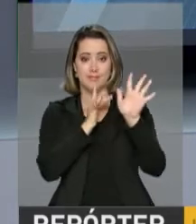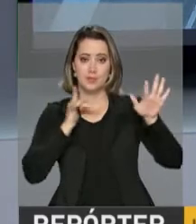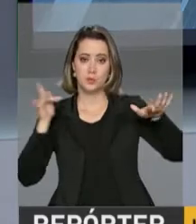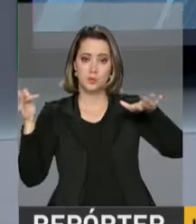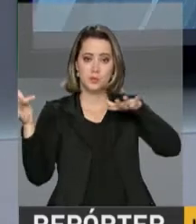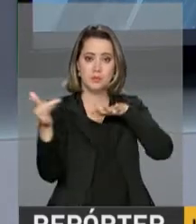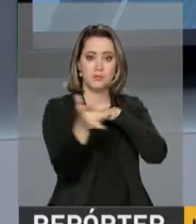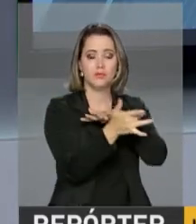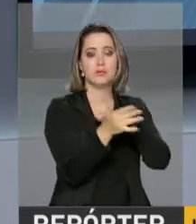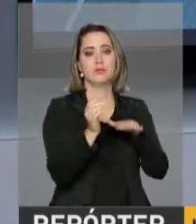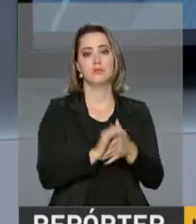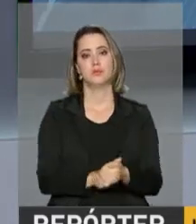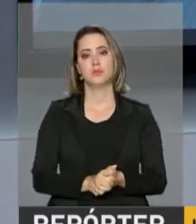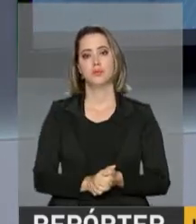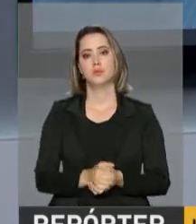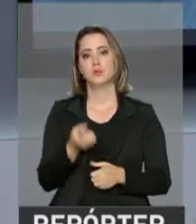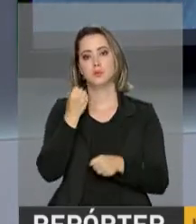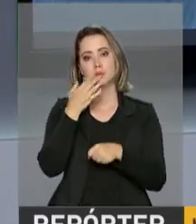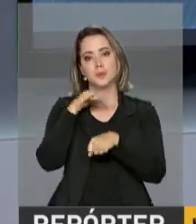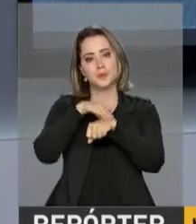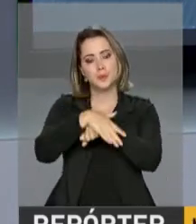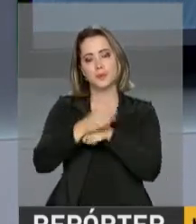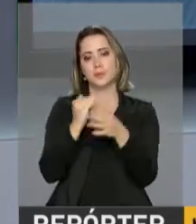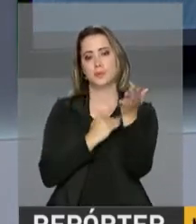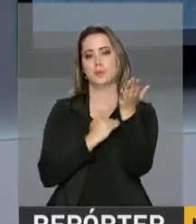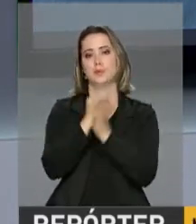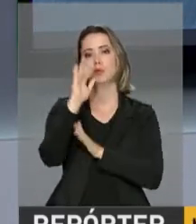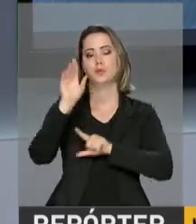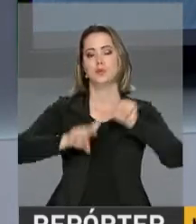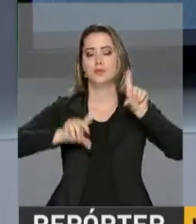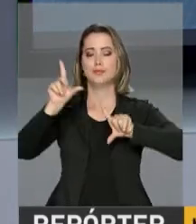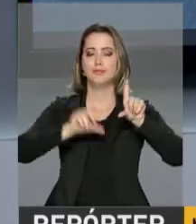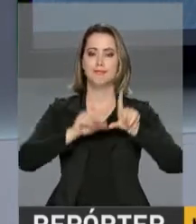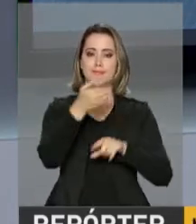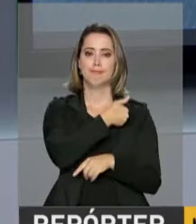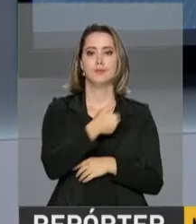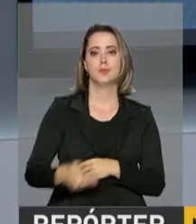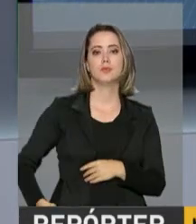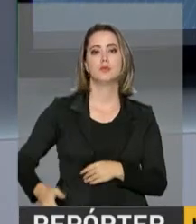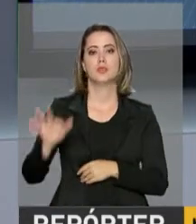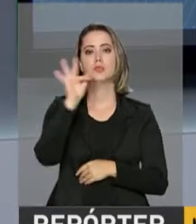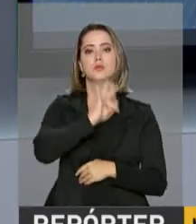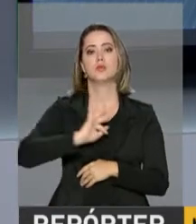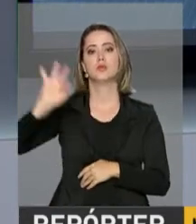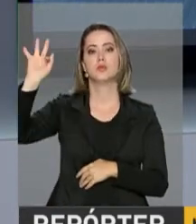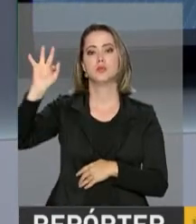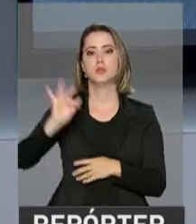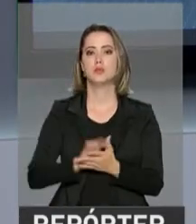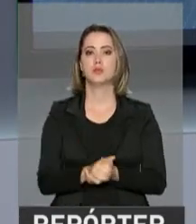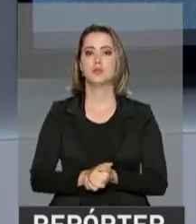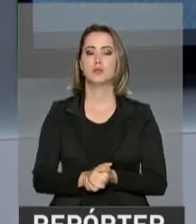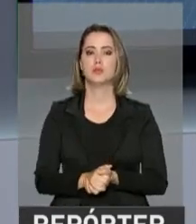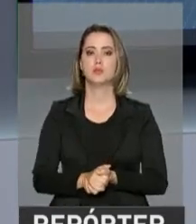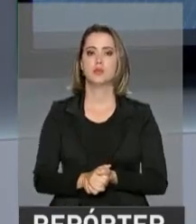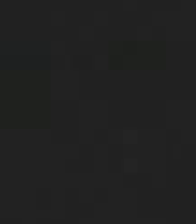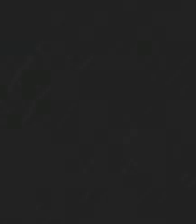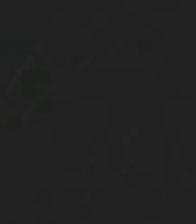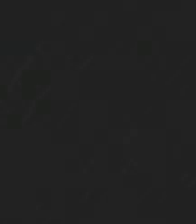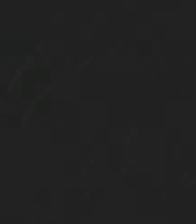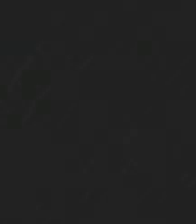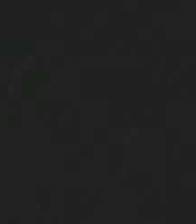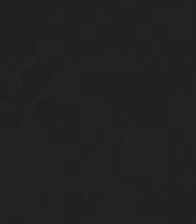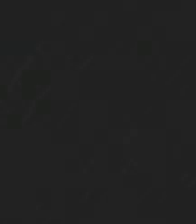pelas nossas redes sociais uma ótima noite pra você continue com a gente aqui na nbr a tv do governo federal